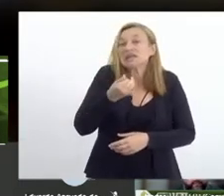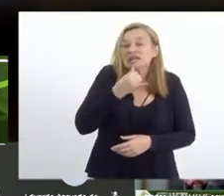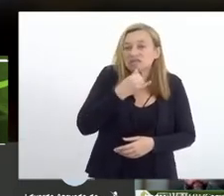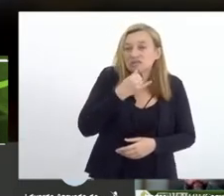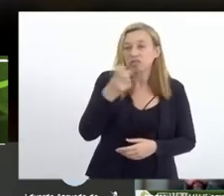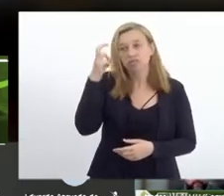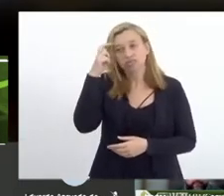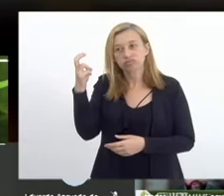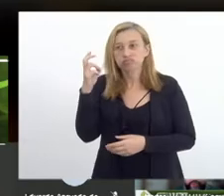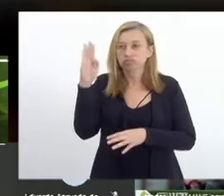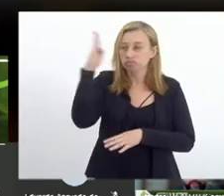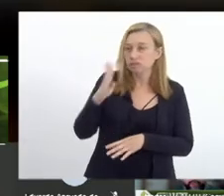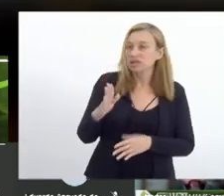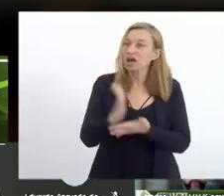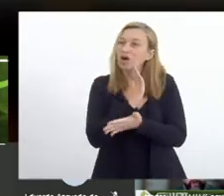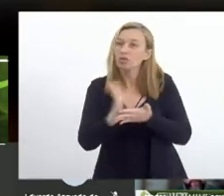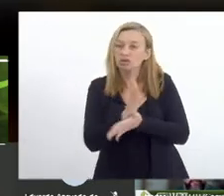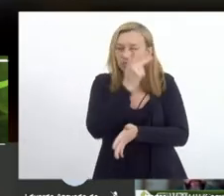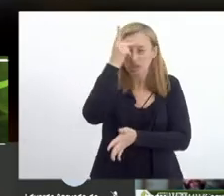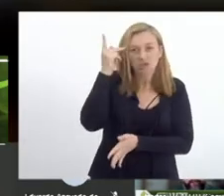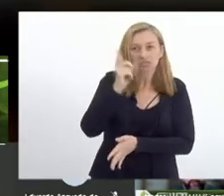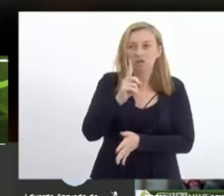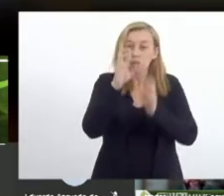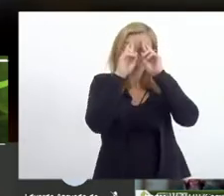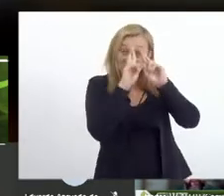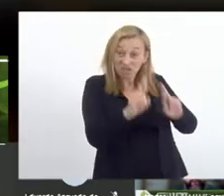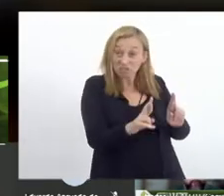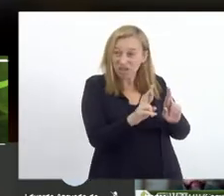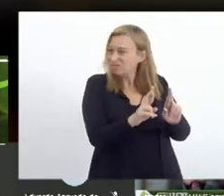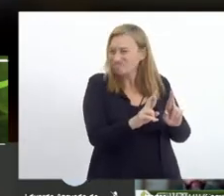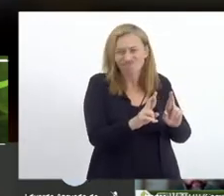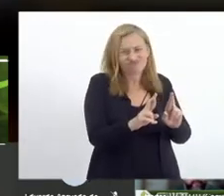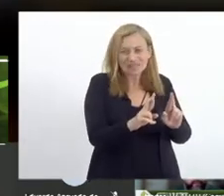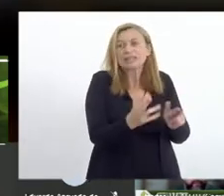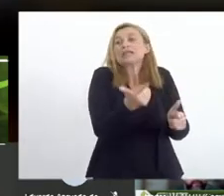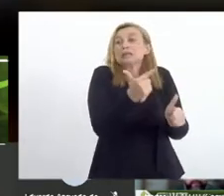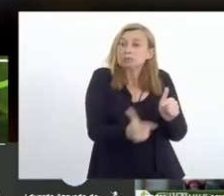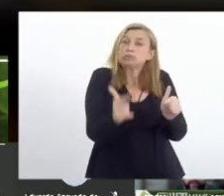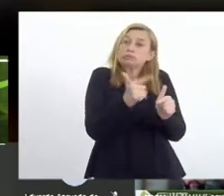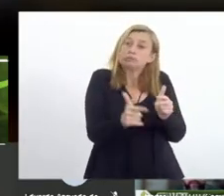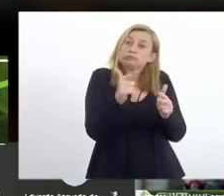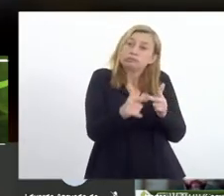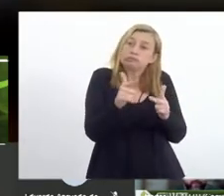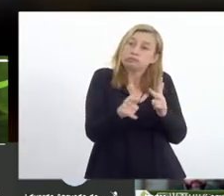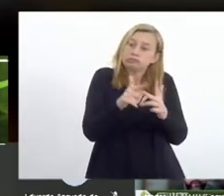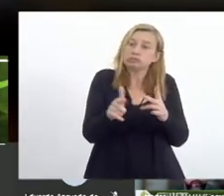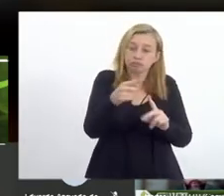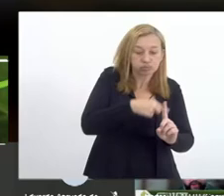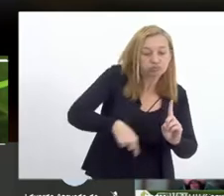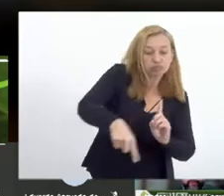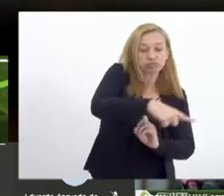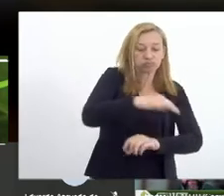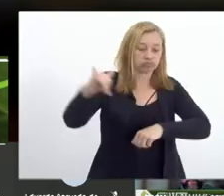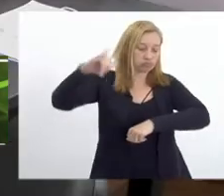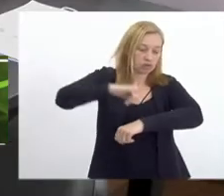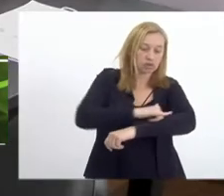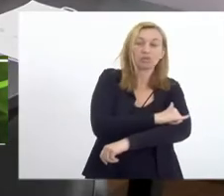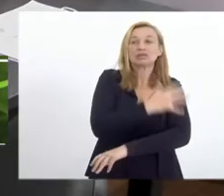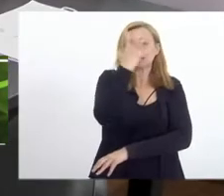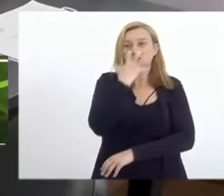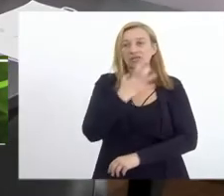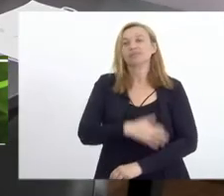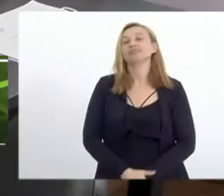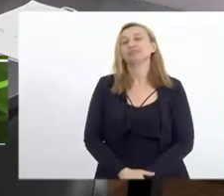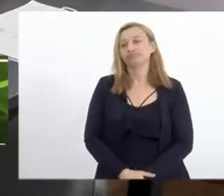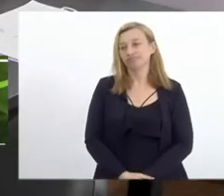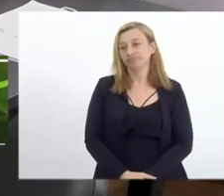Brasil, algumas pessoas não respeitam as normas e acabam gerando um problema no entorno do aeroporto muito grave.